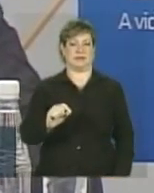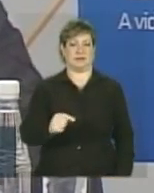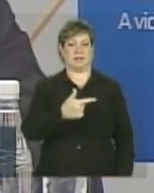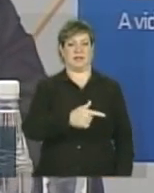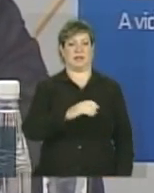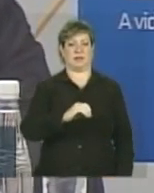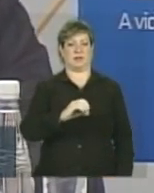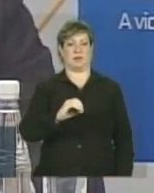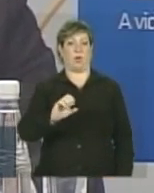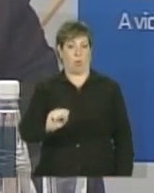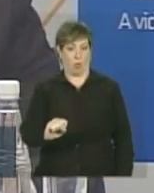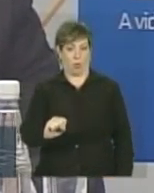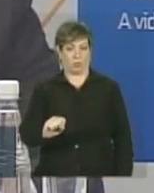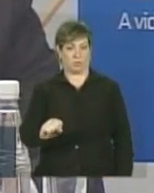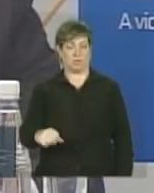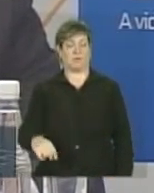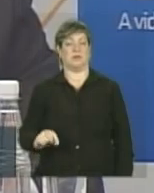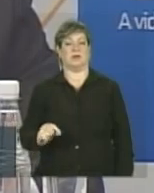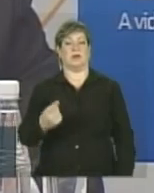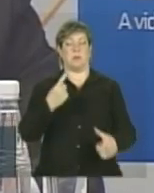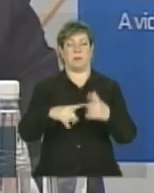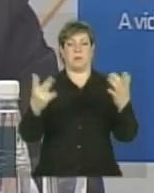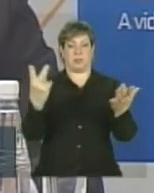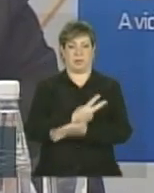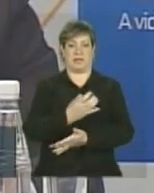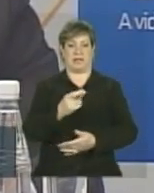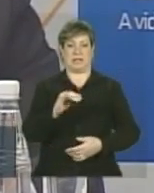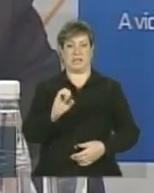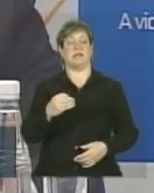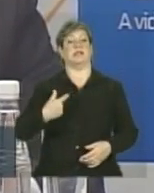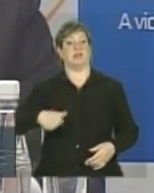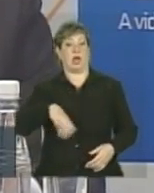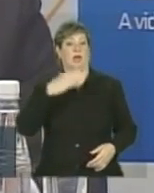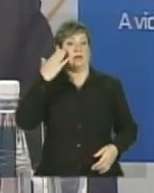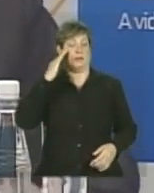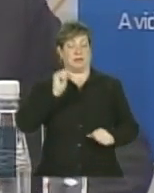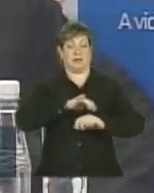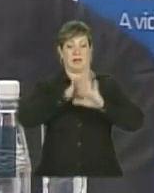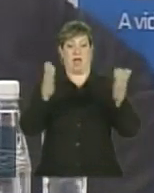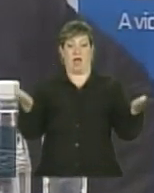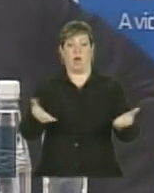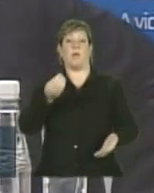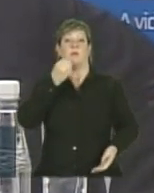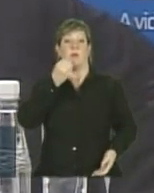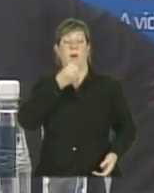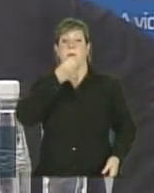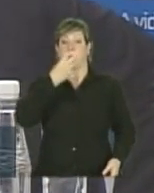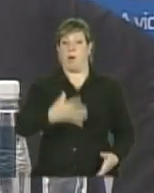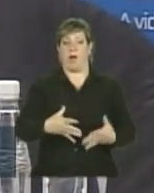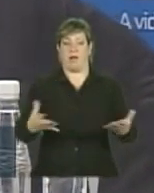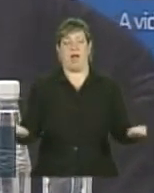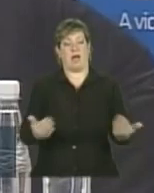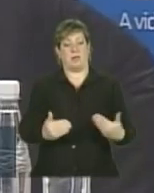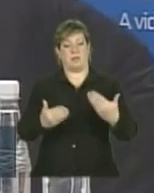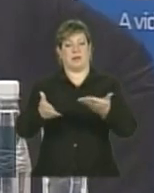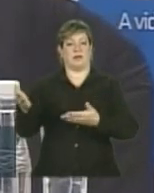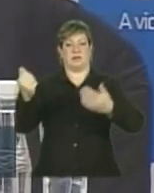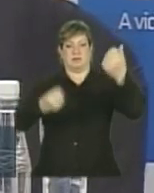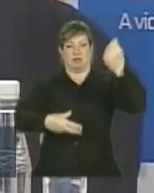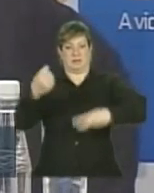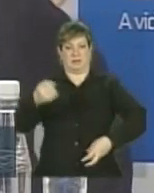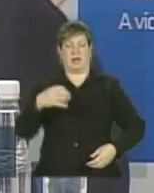desde 2008, na época da crise, e nós estamos enxergando nesse momento a grande oportunidade. Queria passar agora a